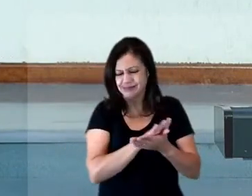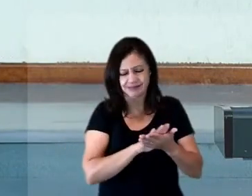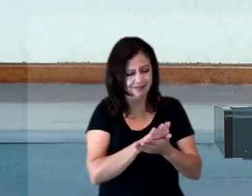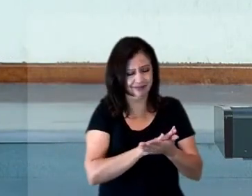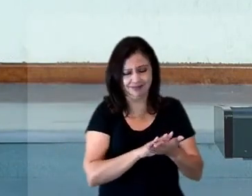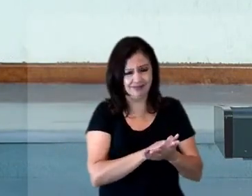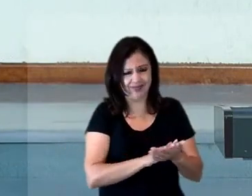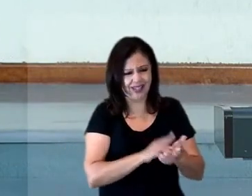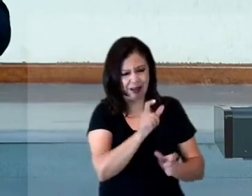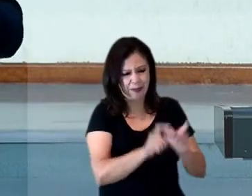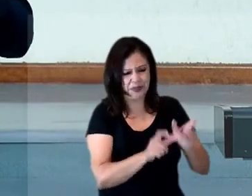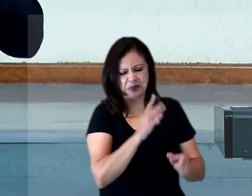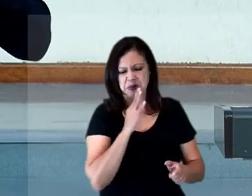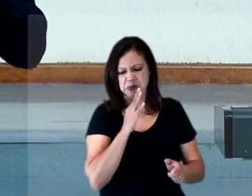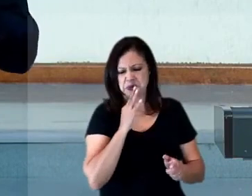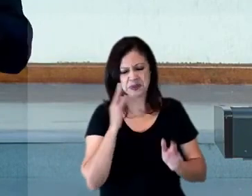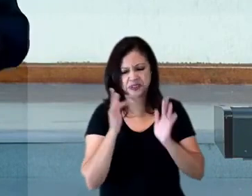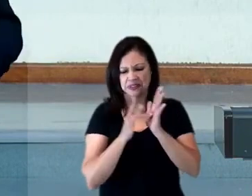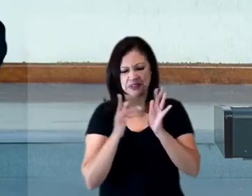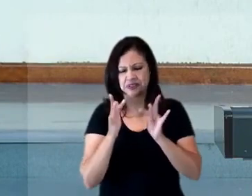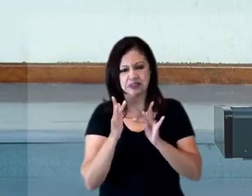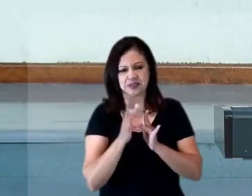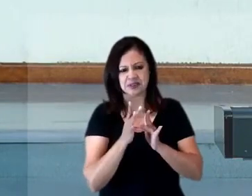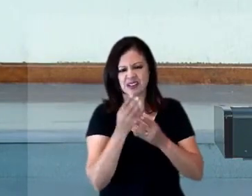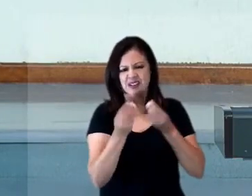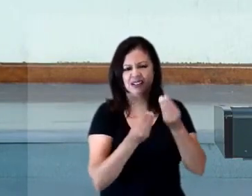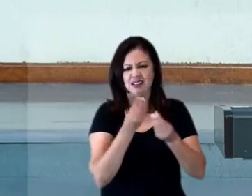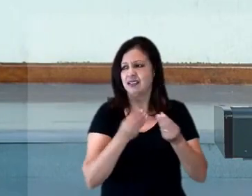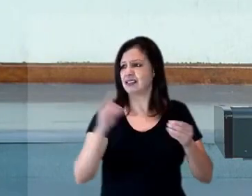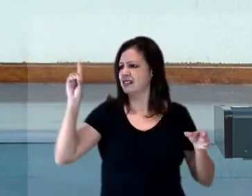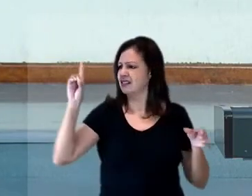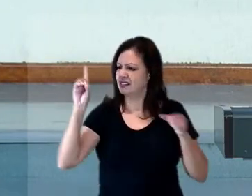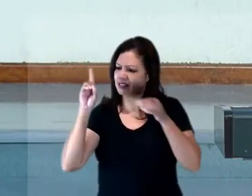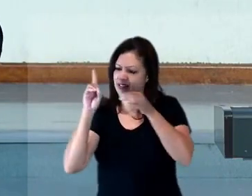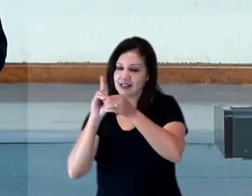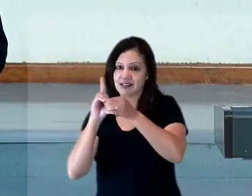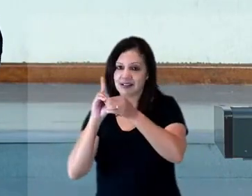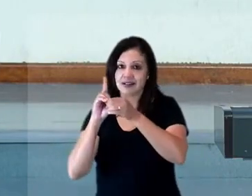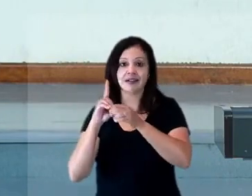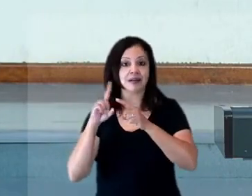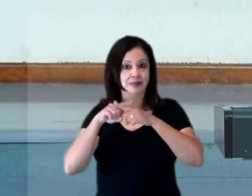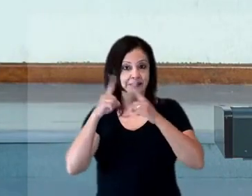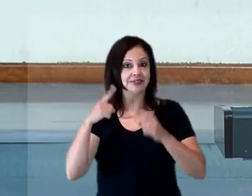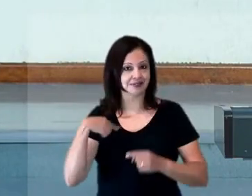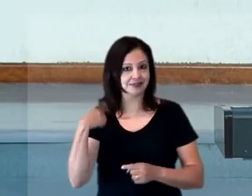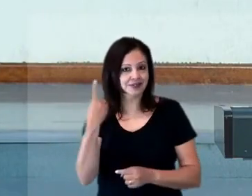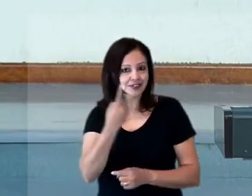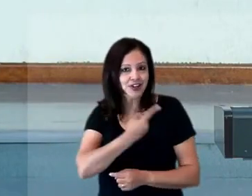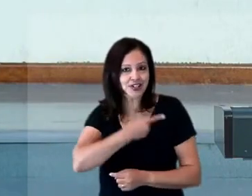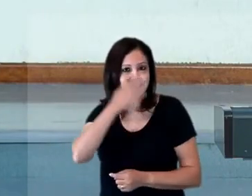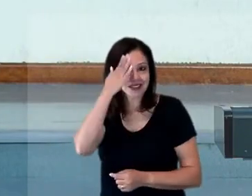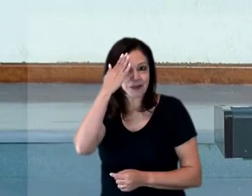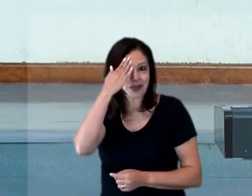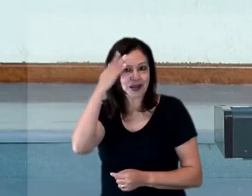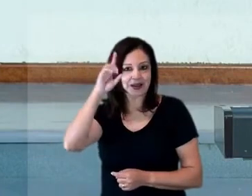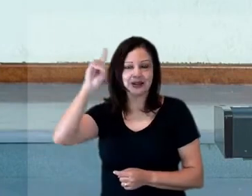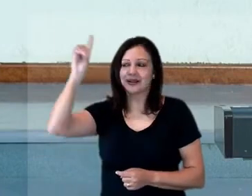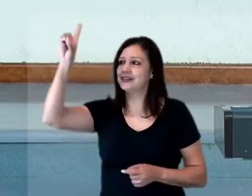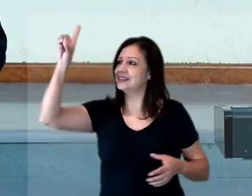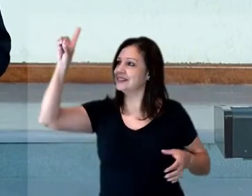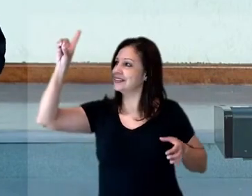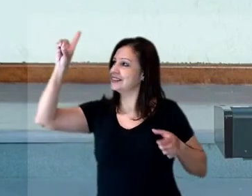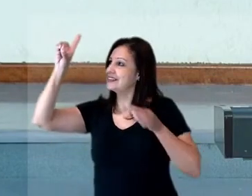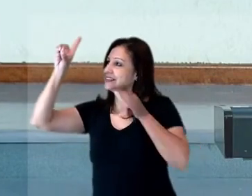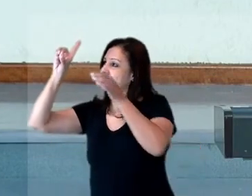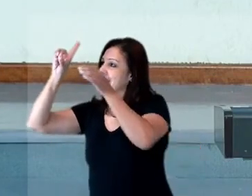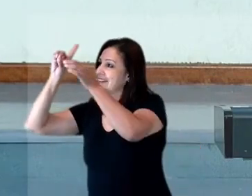conhecem o Senhor, como que é essa relação de intimidade, mas nós sabemos, porque temos acesso à palavra